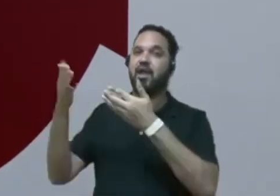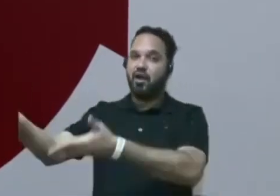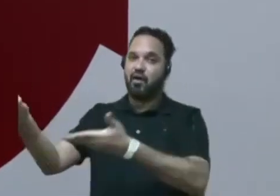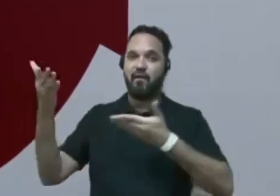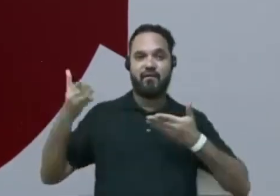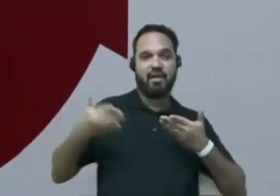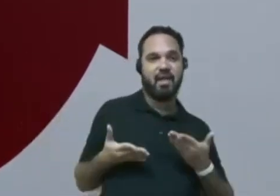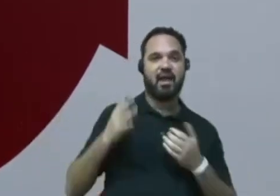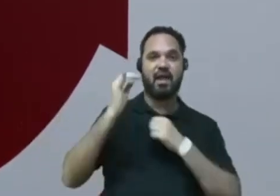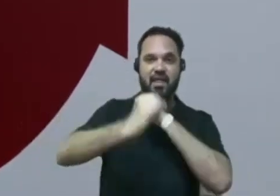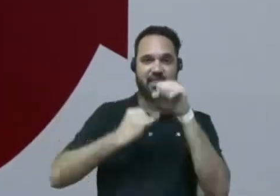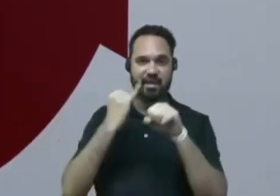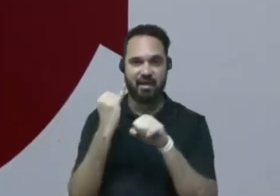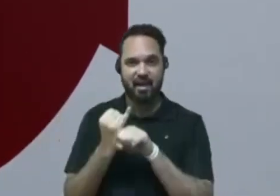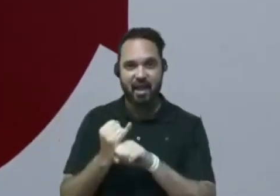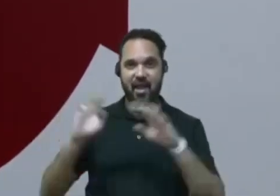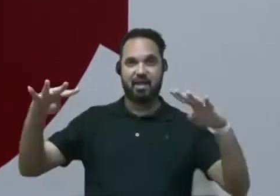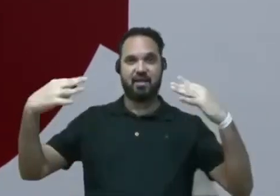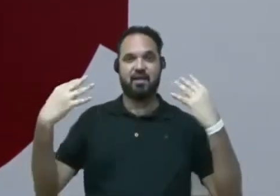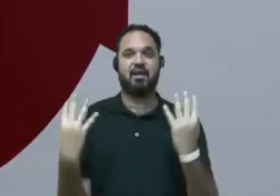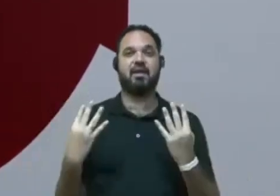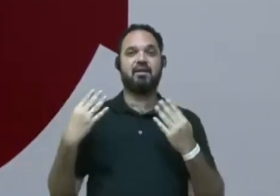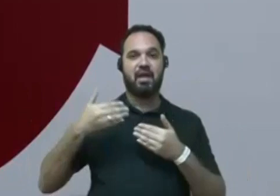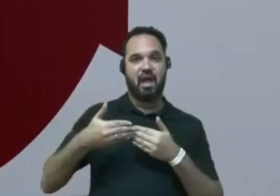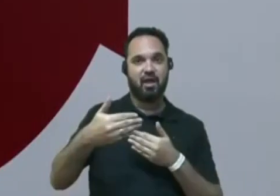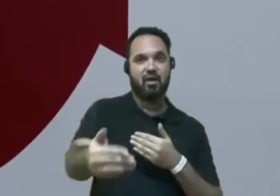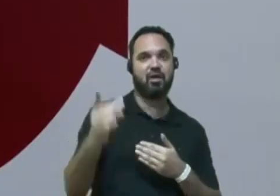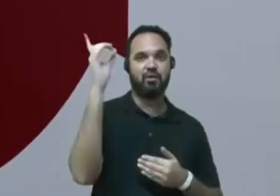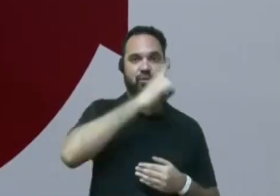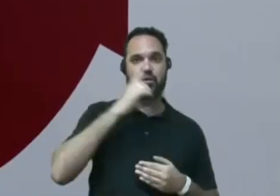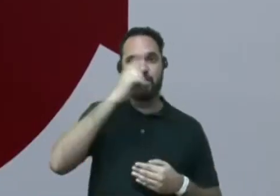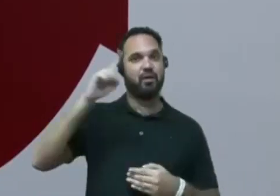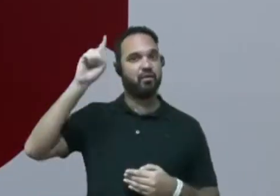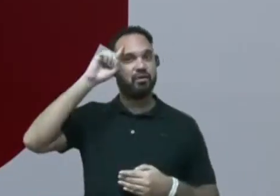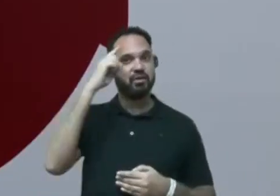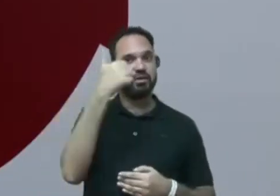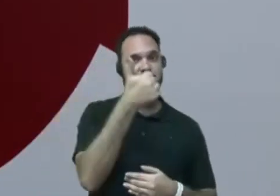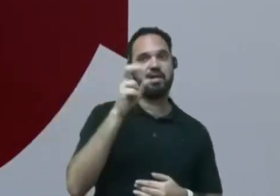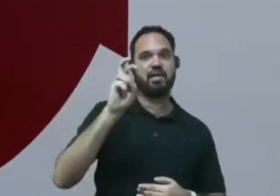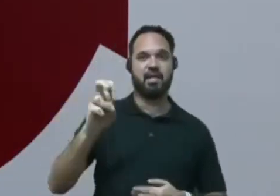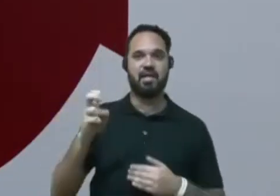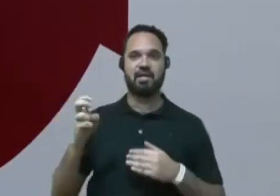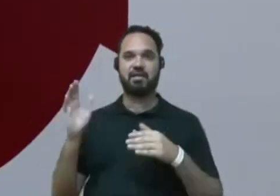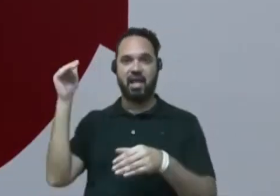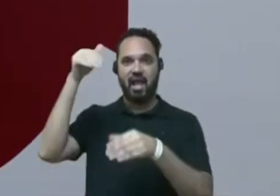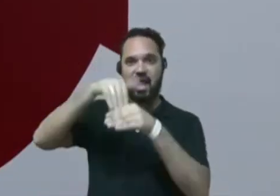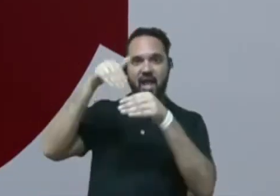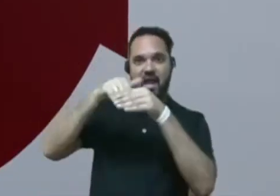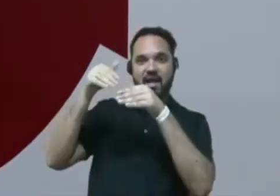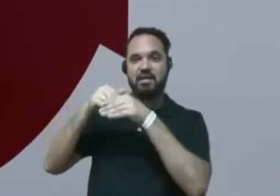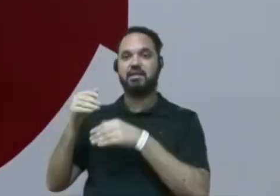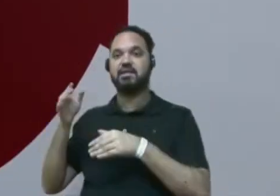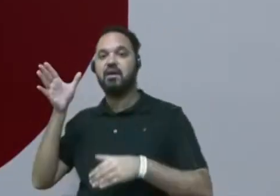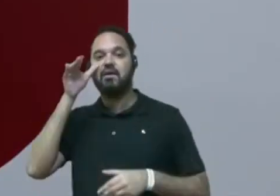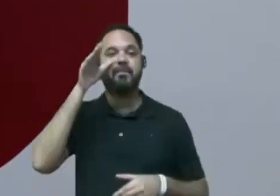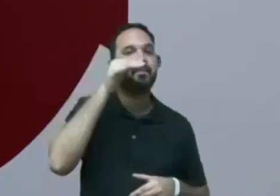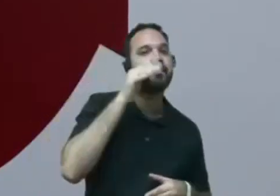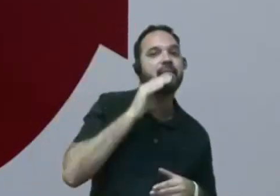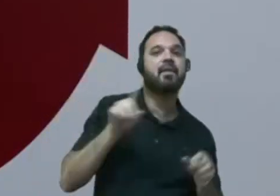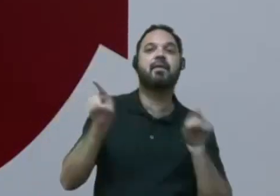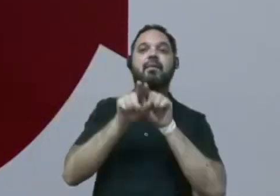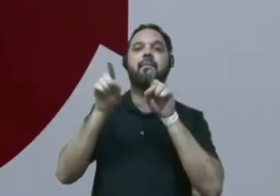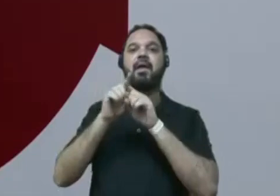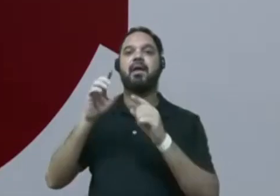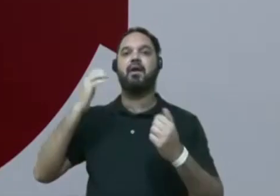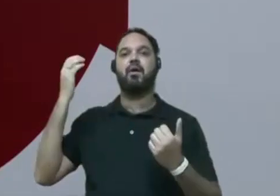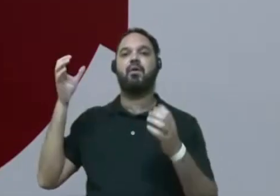ouvintes dos internautas para que acompanhe no próximo domingo dia15 a cobertura das eleições 2020 será realizada